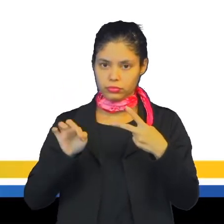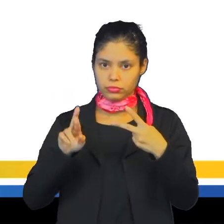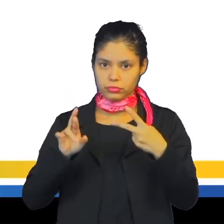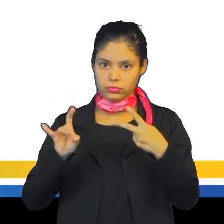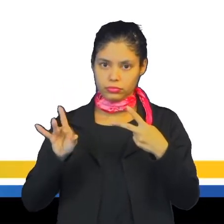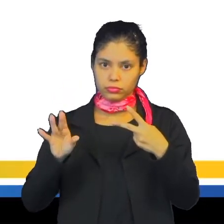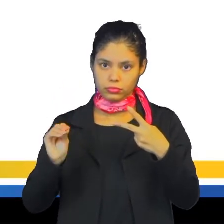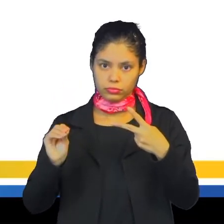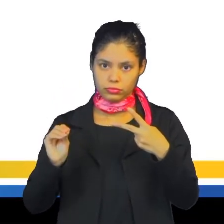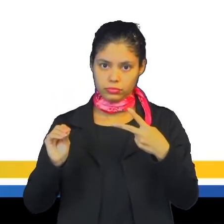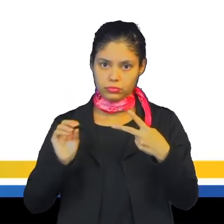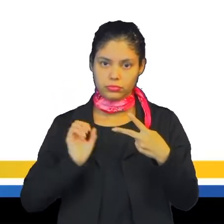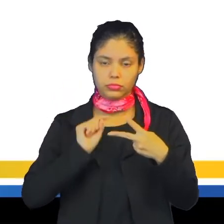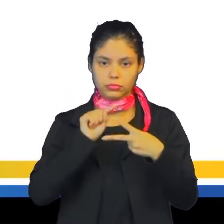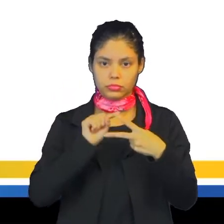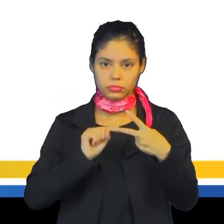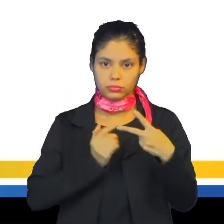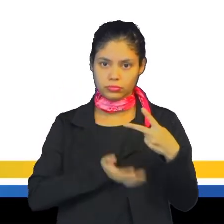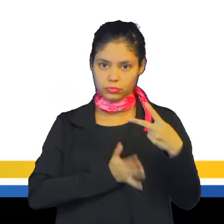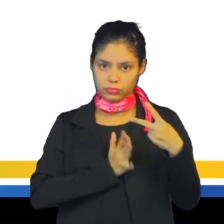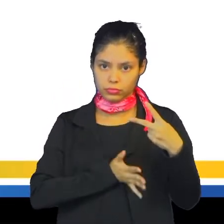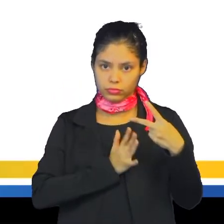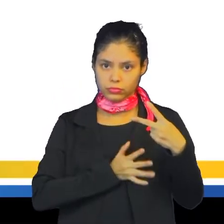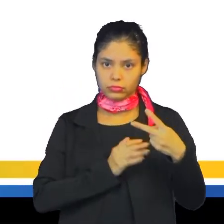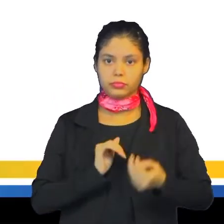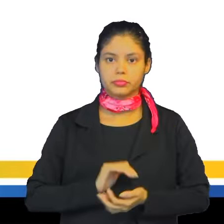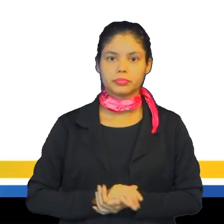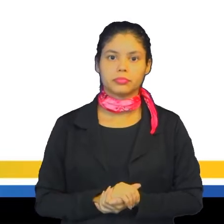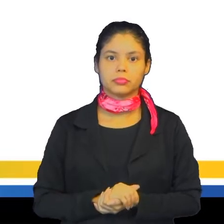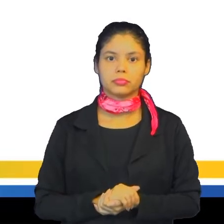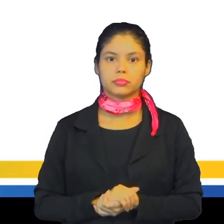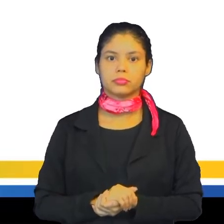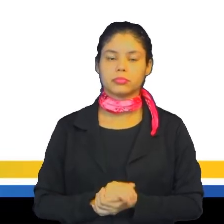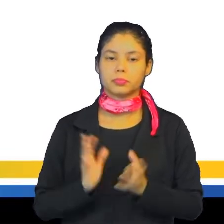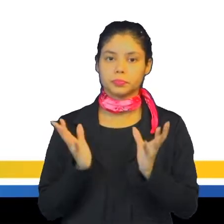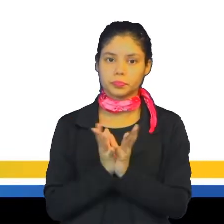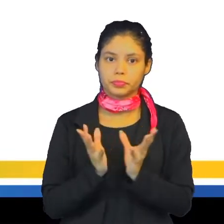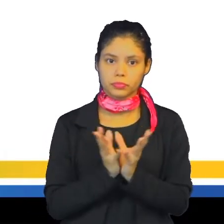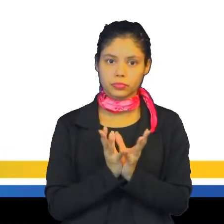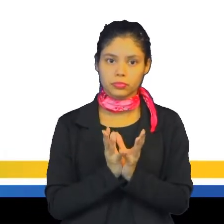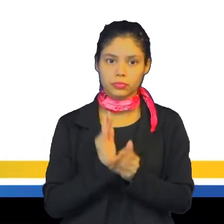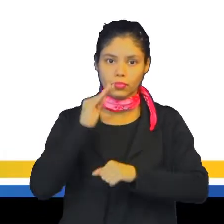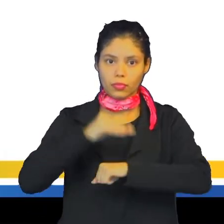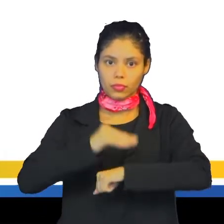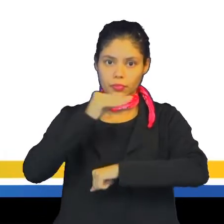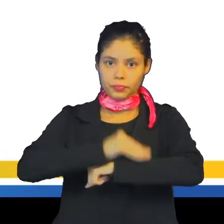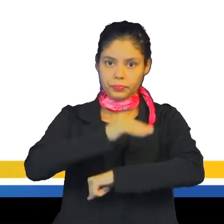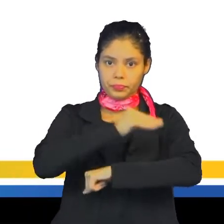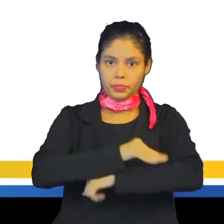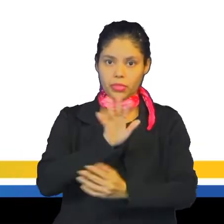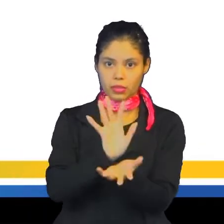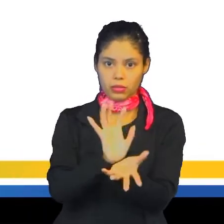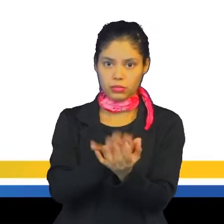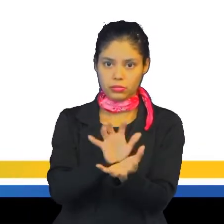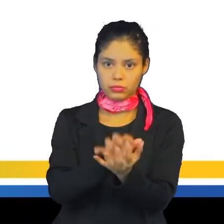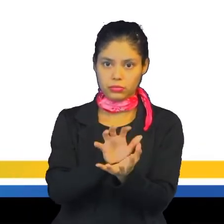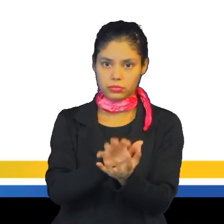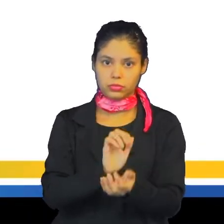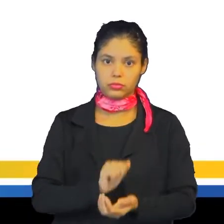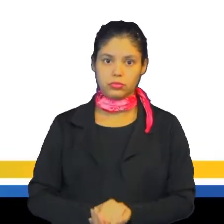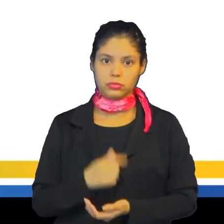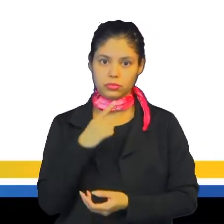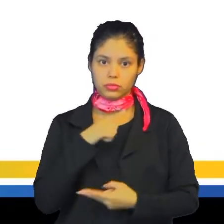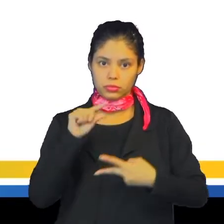um coração com duas cavidades, um átrio e um ventrículo. No grupo animal anfíbios e répteis, nós temos